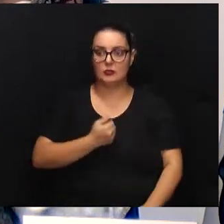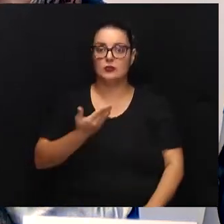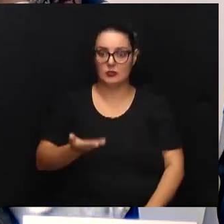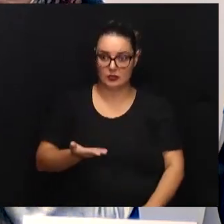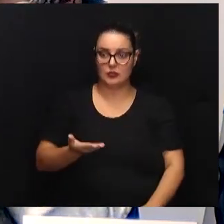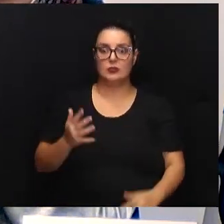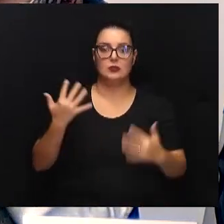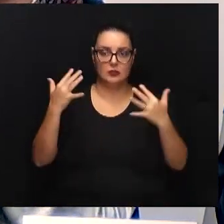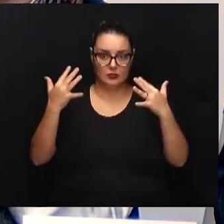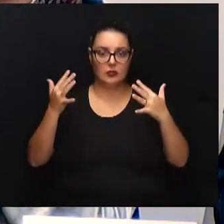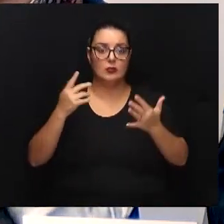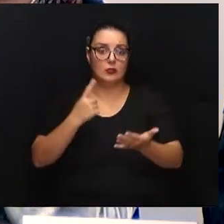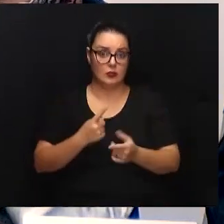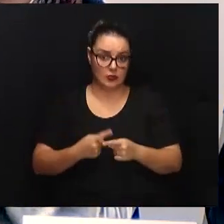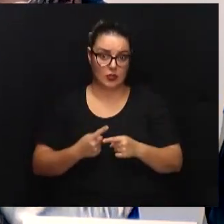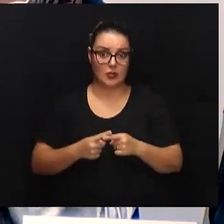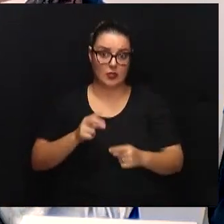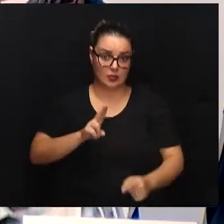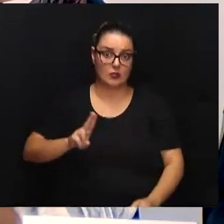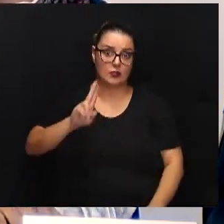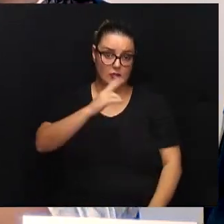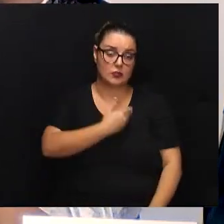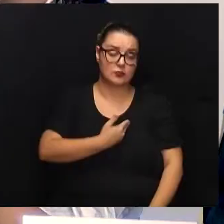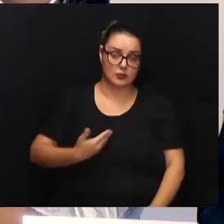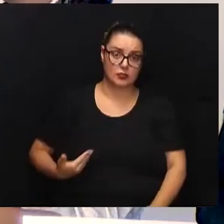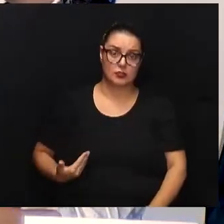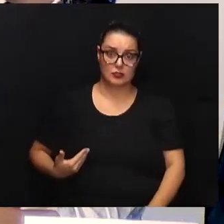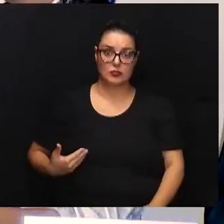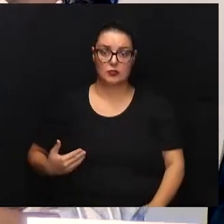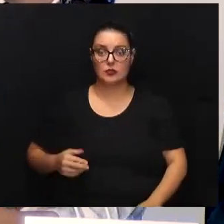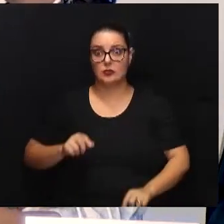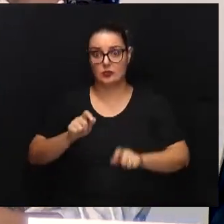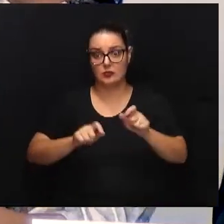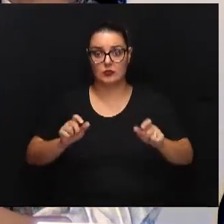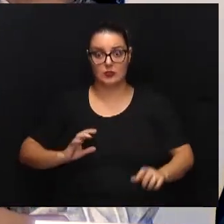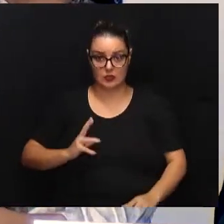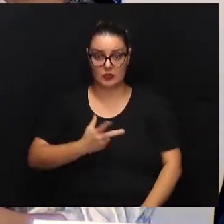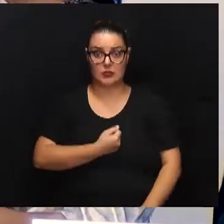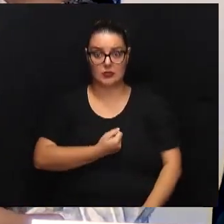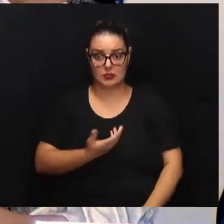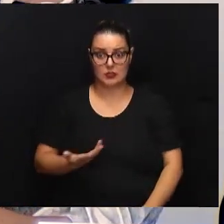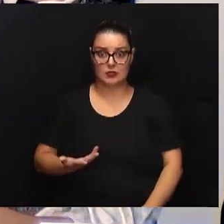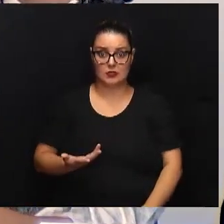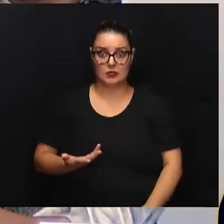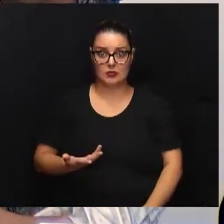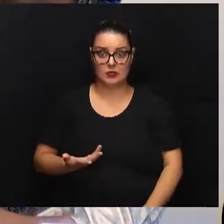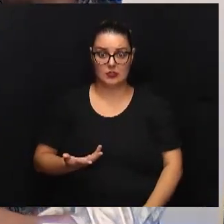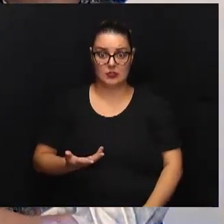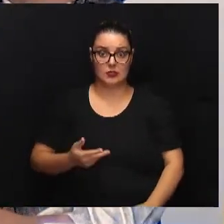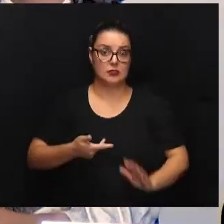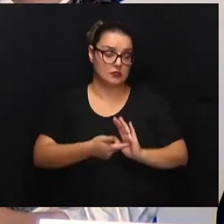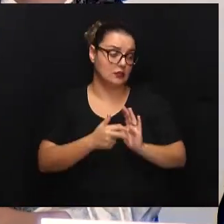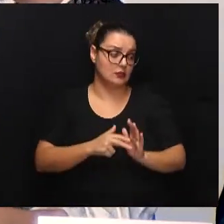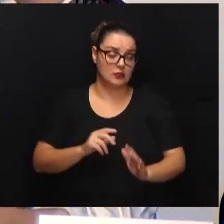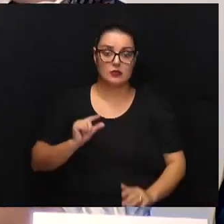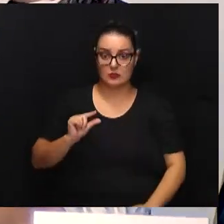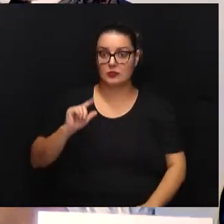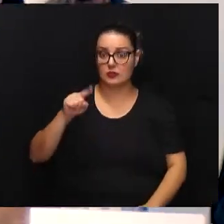pública estar cheia de pessoas trans significa que daqui a pouquinho vão ter professoras,